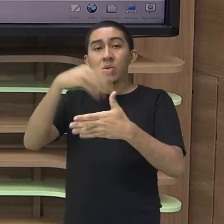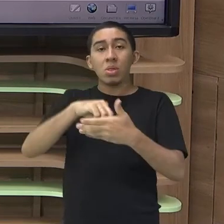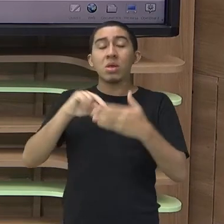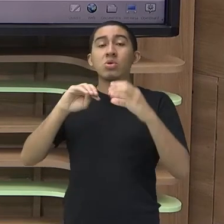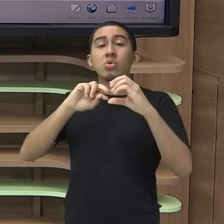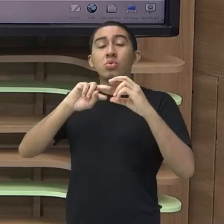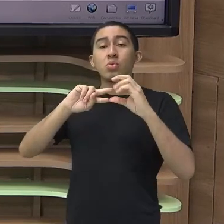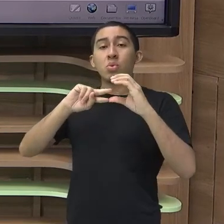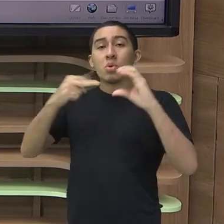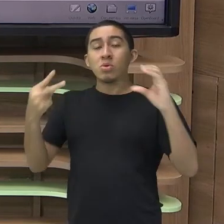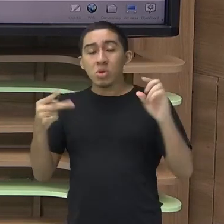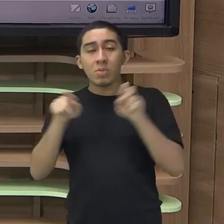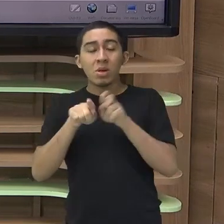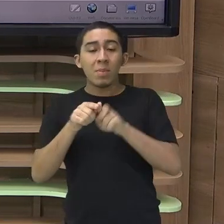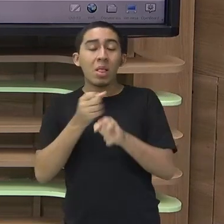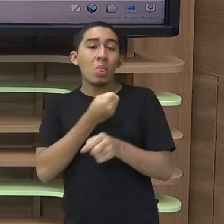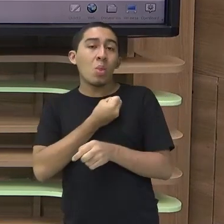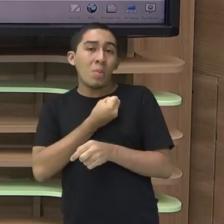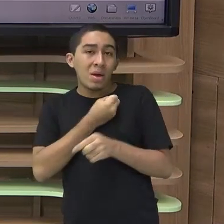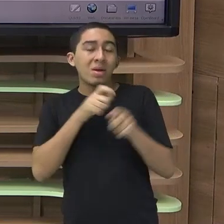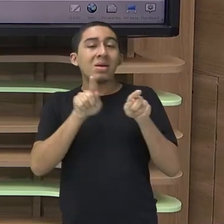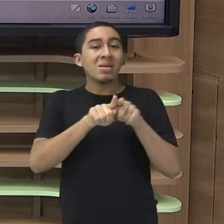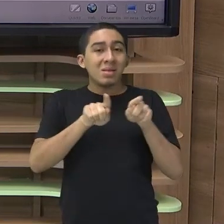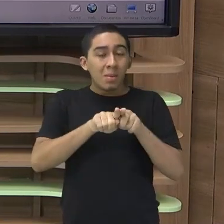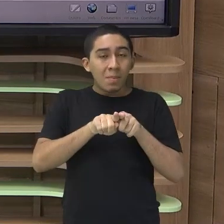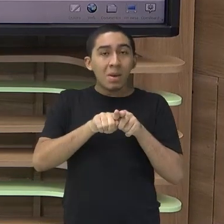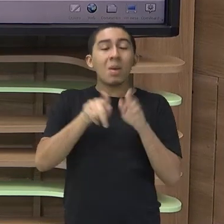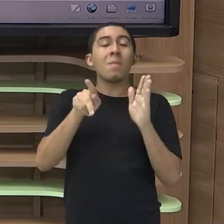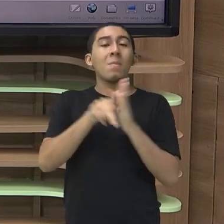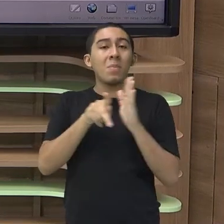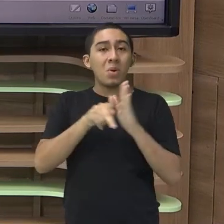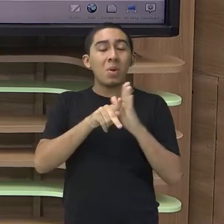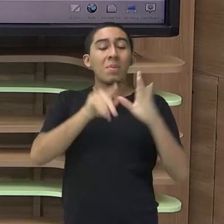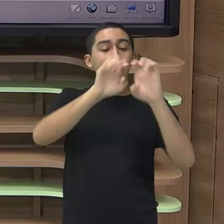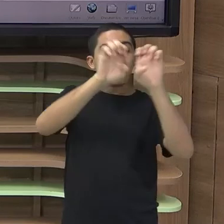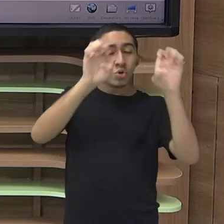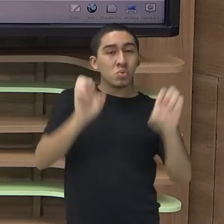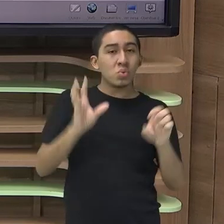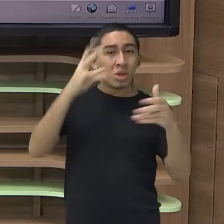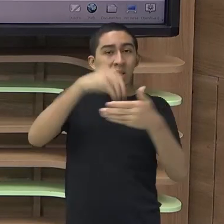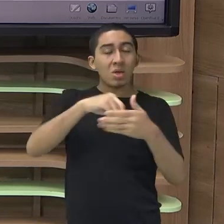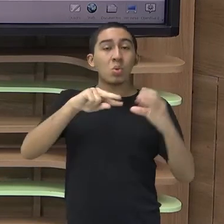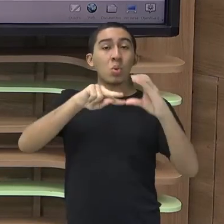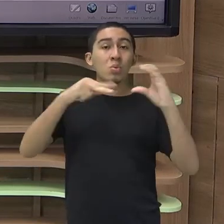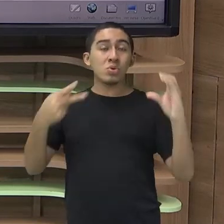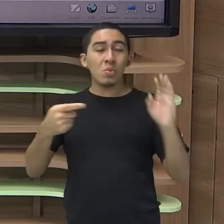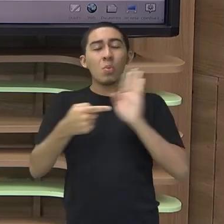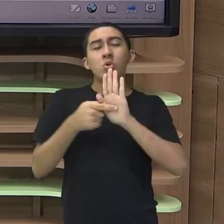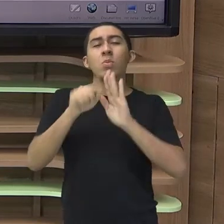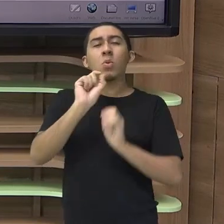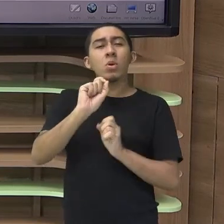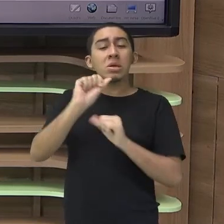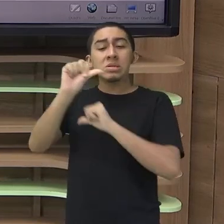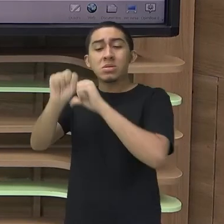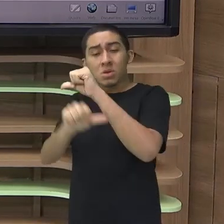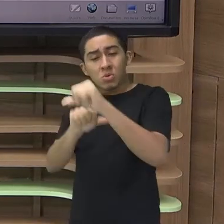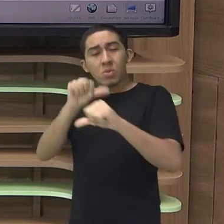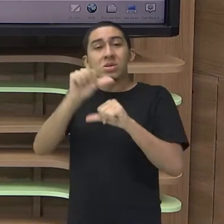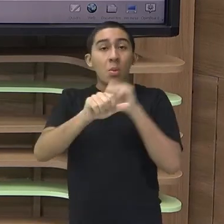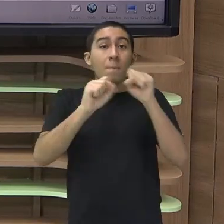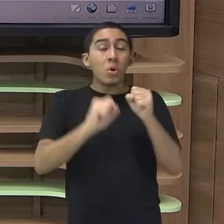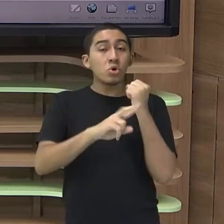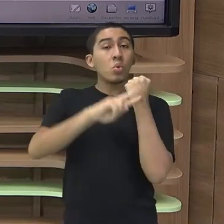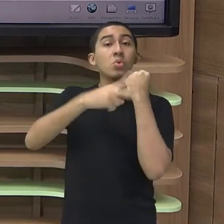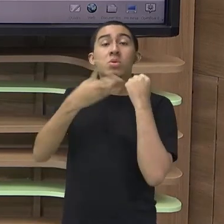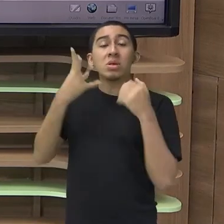cromossômicas, numéricas e também mutações estruturais. Mostramos o que essas mudanças podem